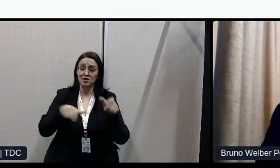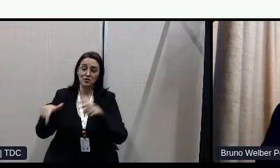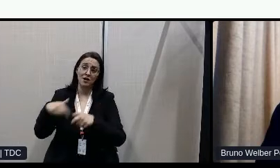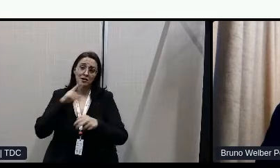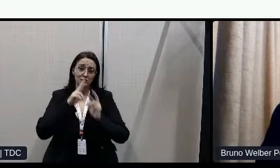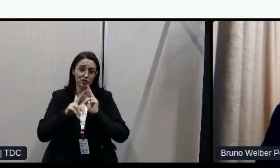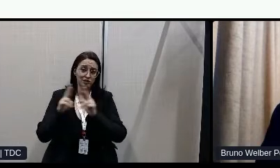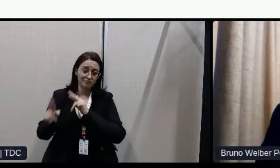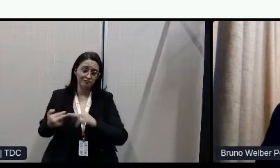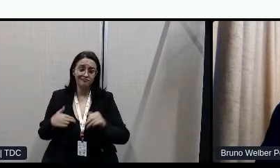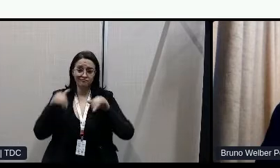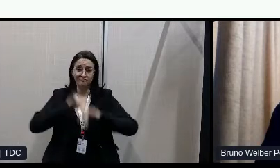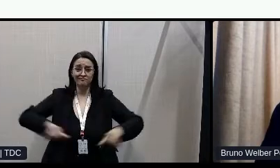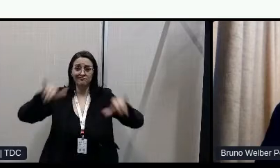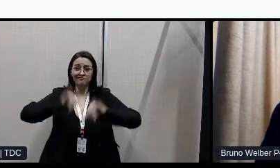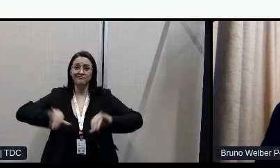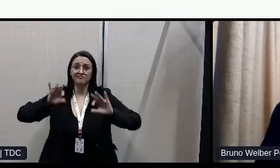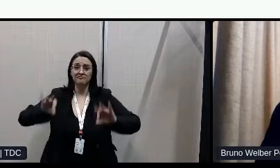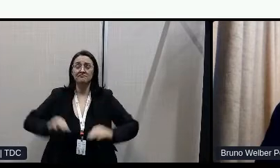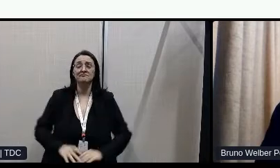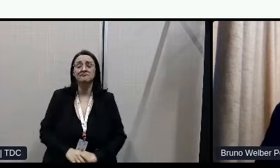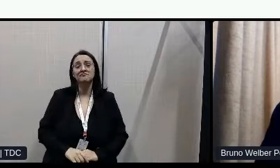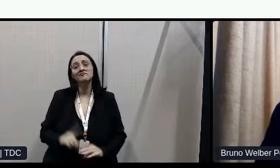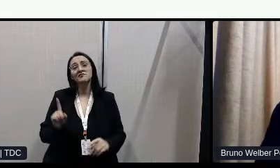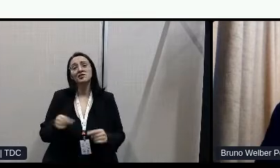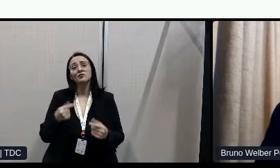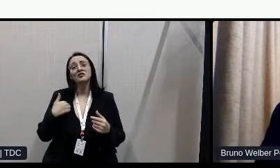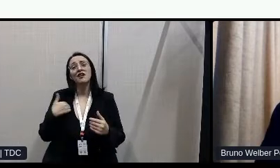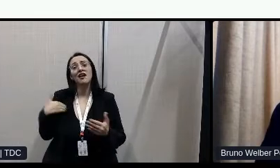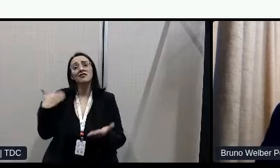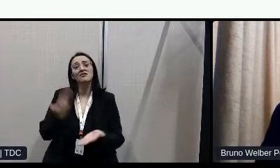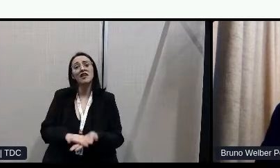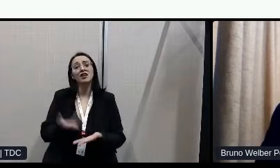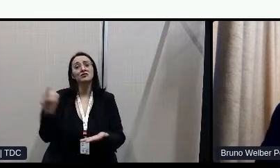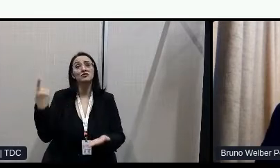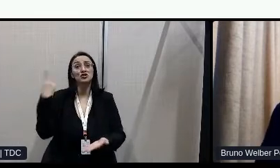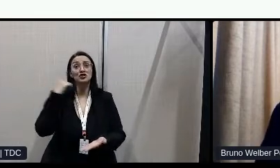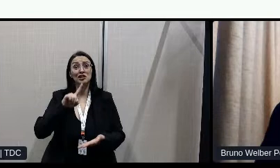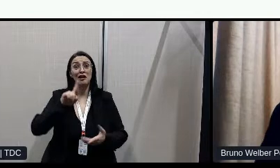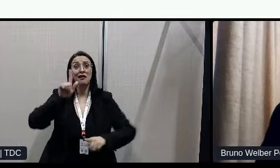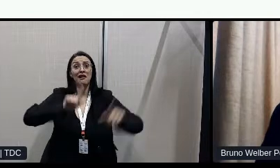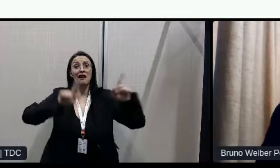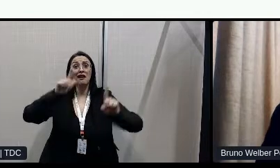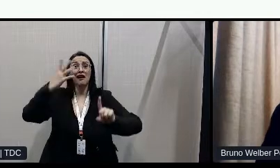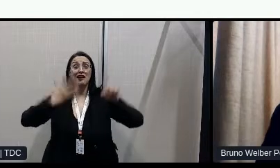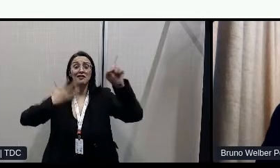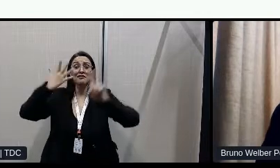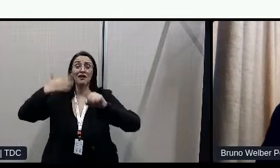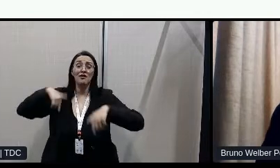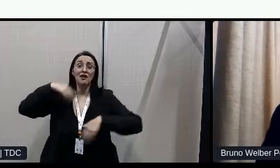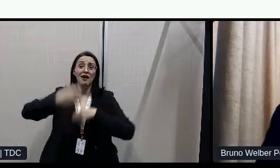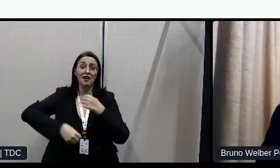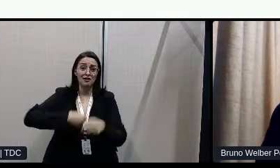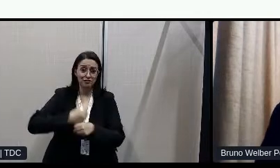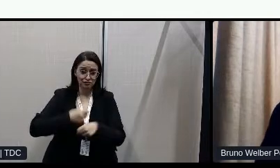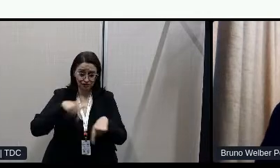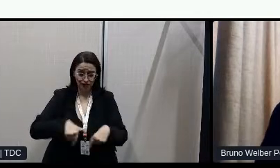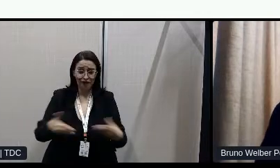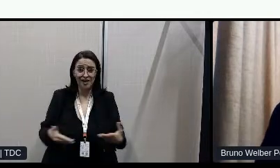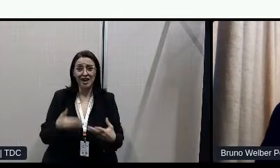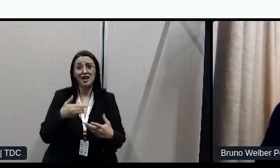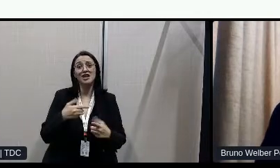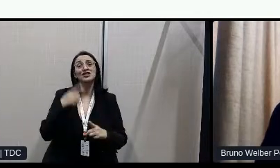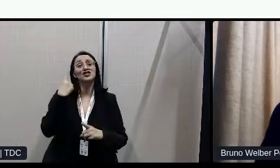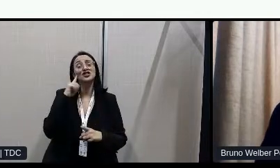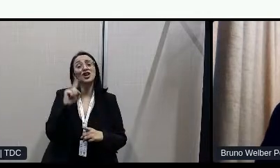começou a nossa divulgação, e foi até o dia do carnaval desse ano, no dia 1 de março. Então